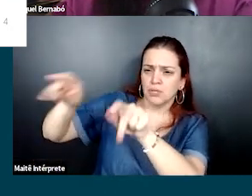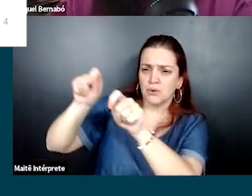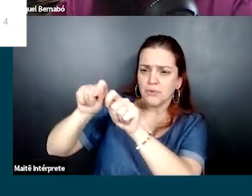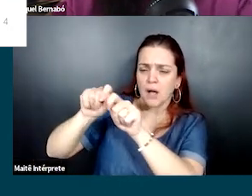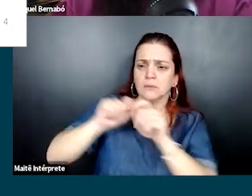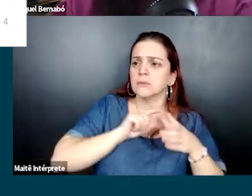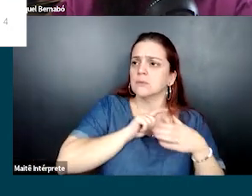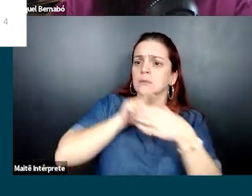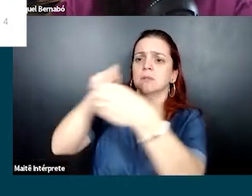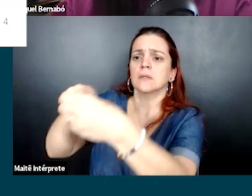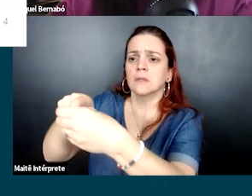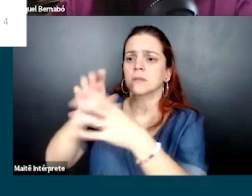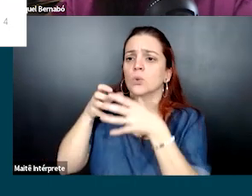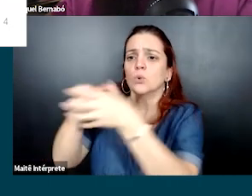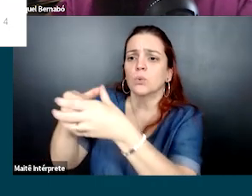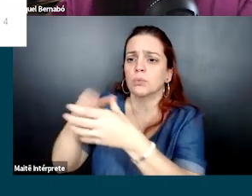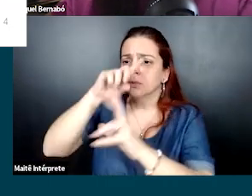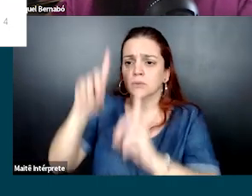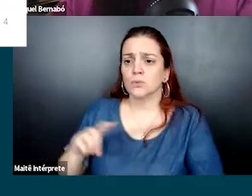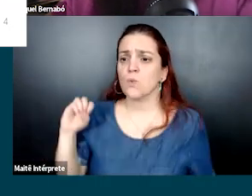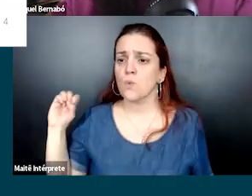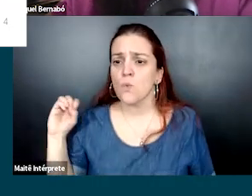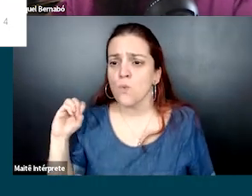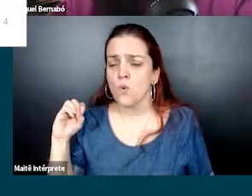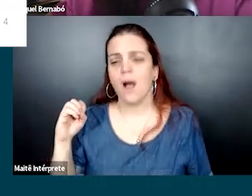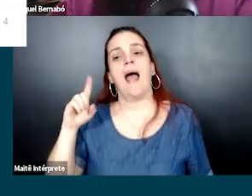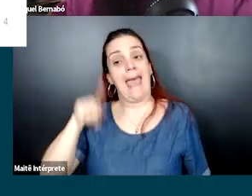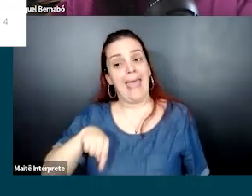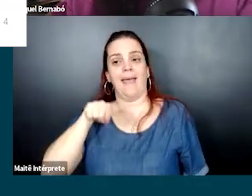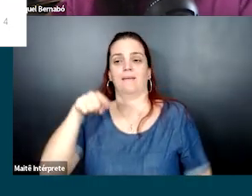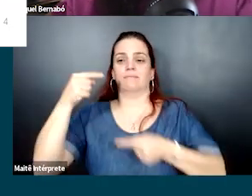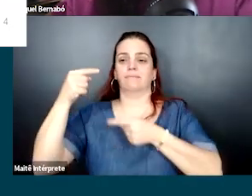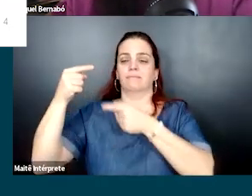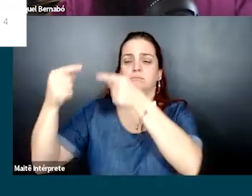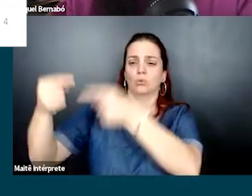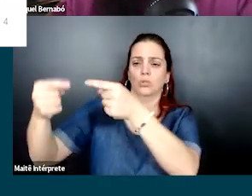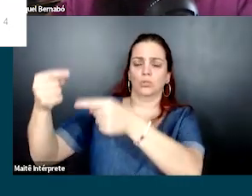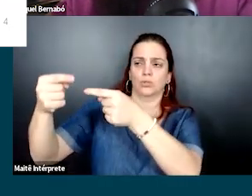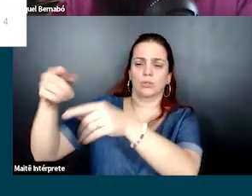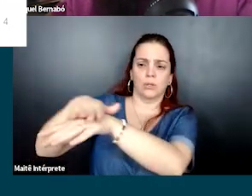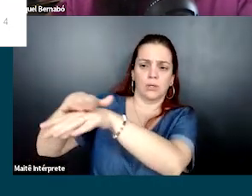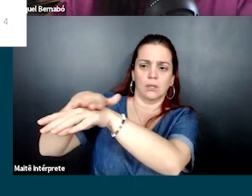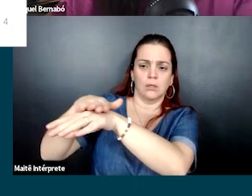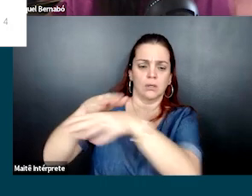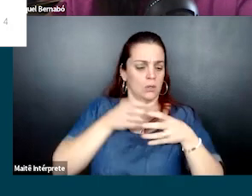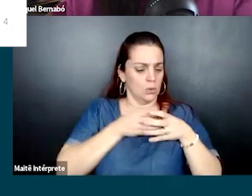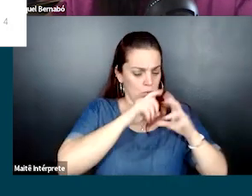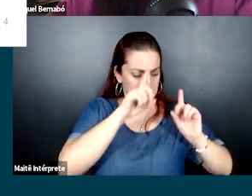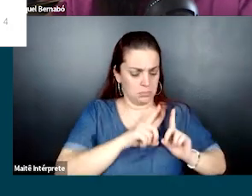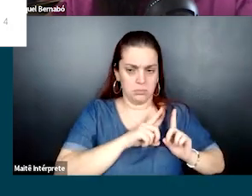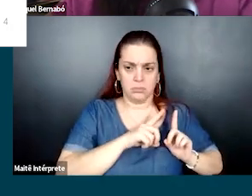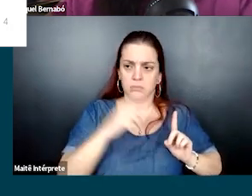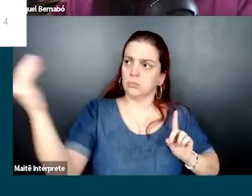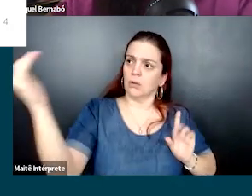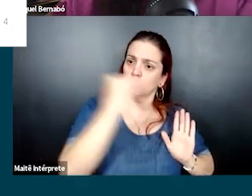políticas, recursos e discussões sobre acessibilidade acontecessem sem o envolvimento da comunidade em questão, e que pseudo-soluções